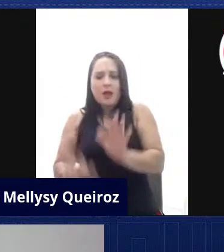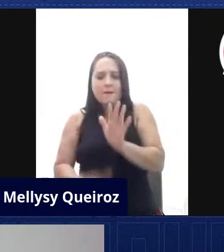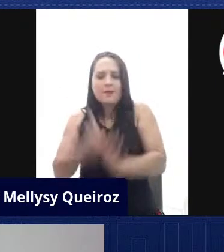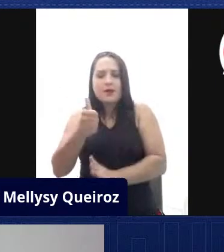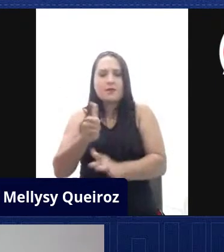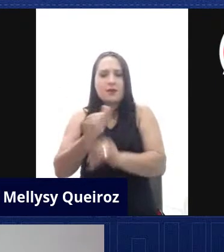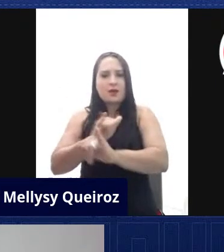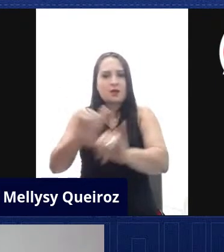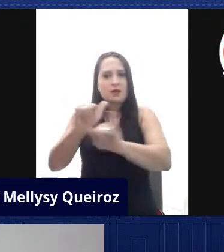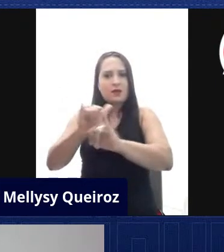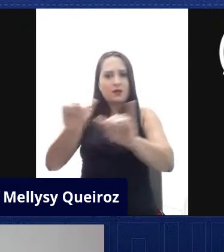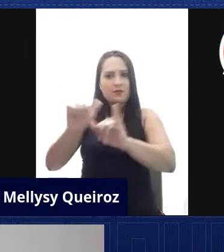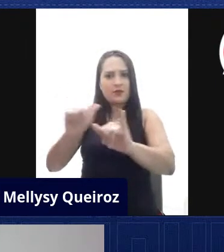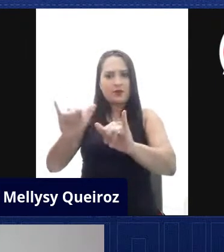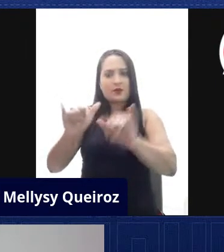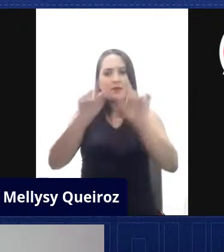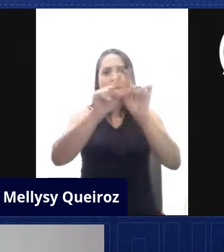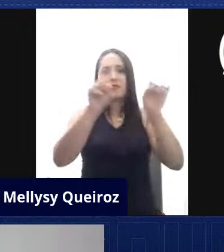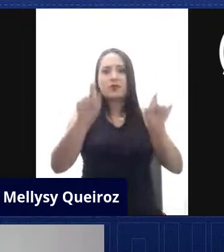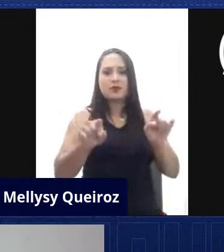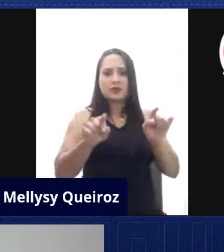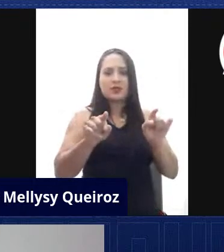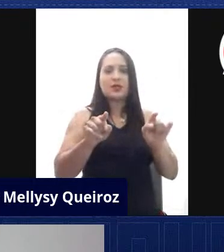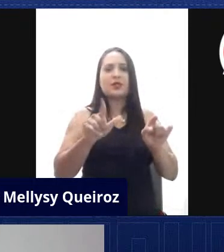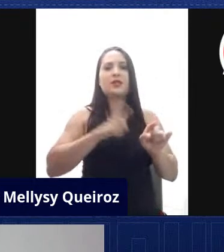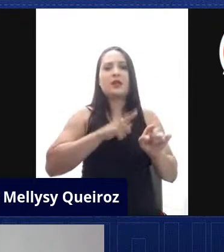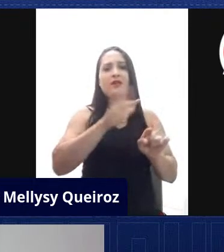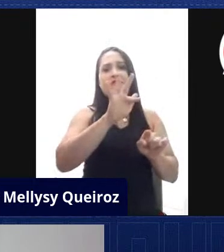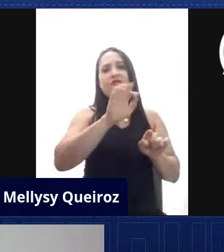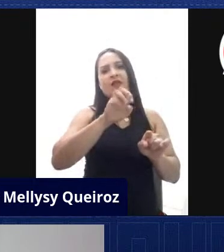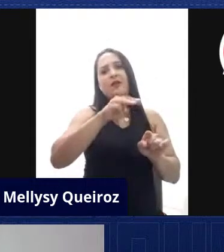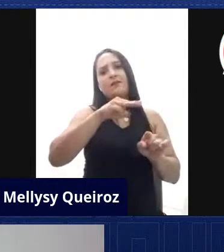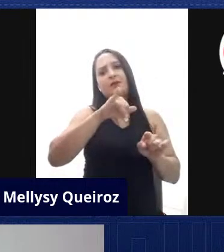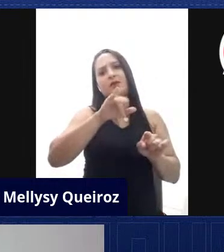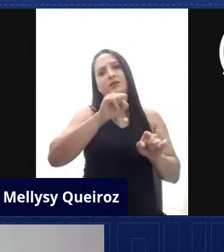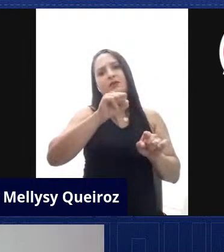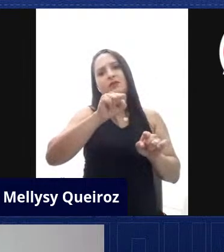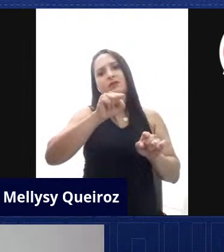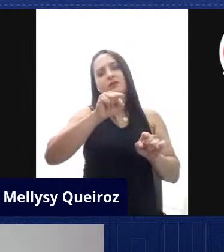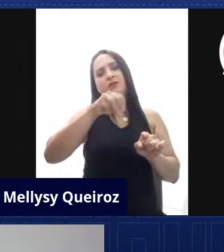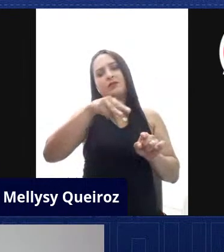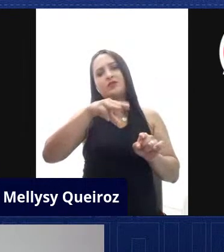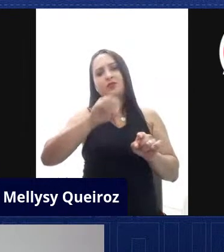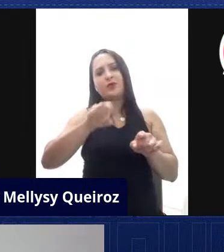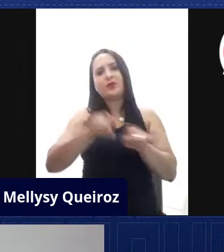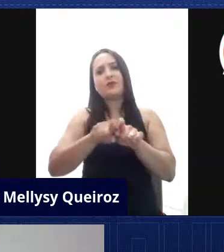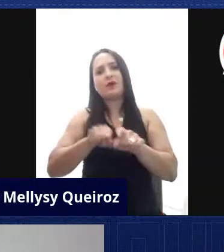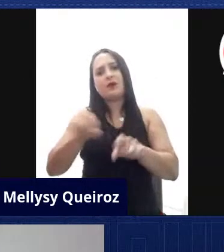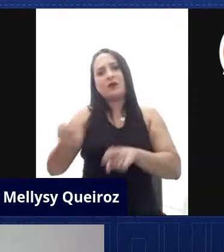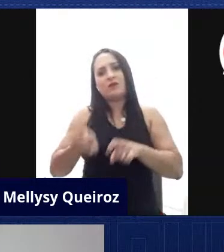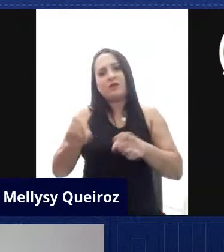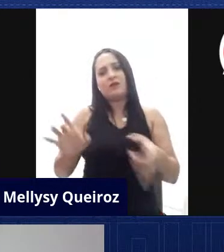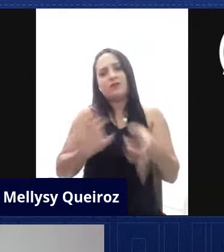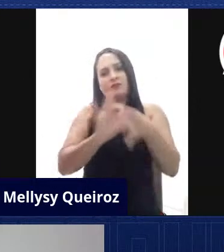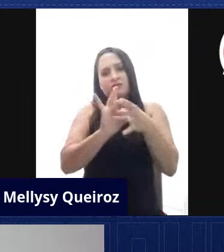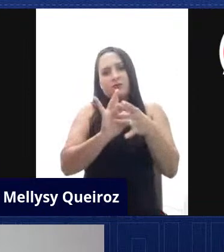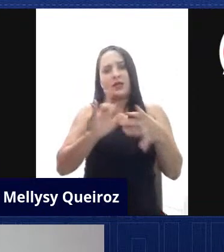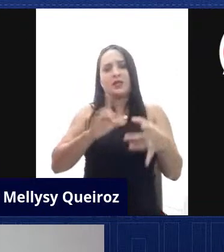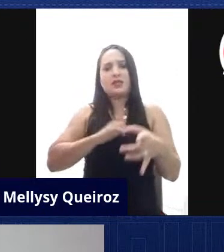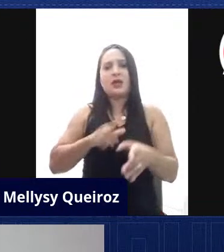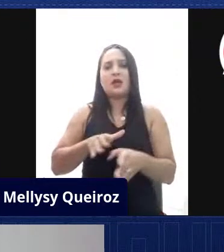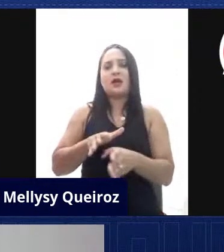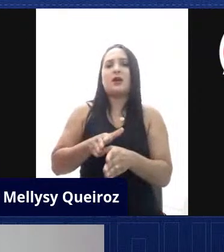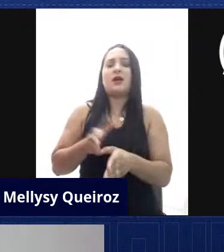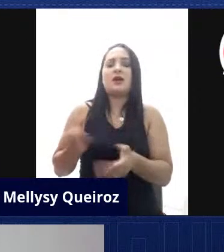trabalha toda a questão do feminismo e agroecologia, que tinha como uma perspectiva assistência técnica no meio rural